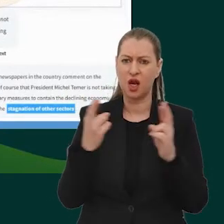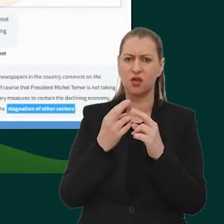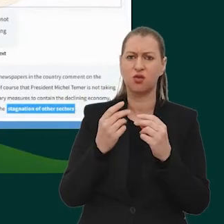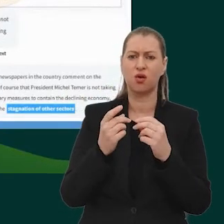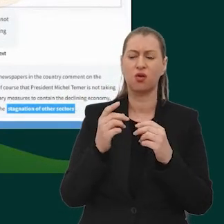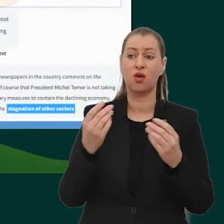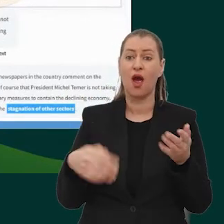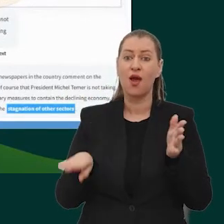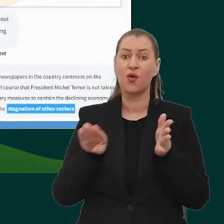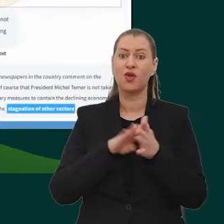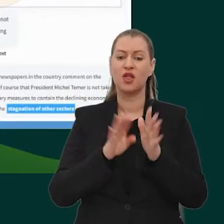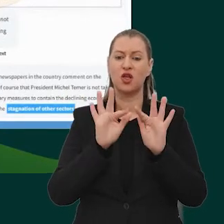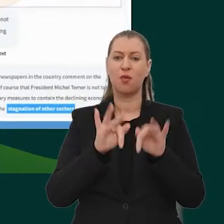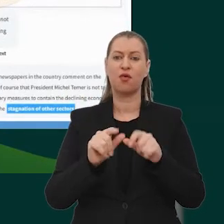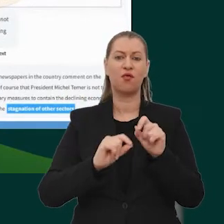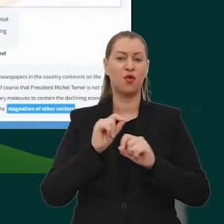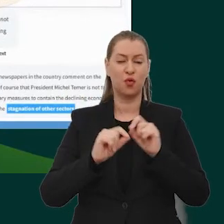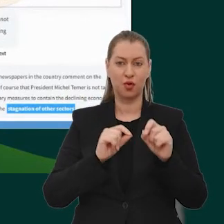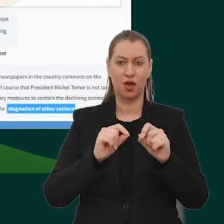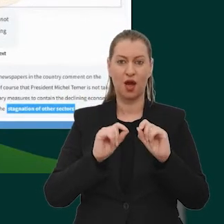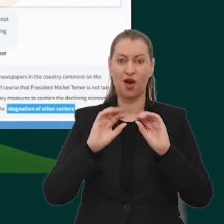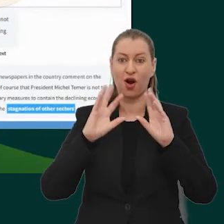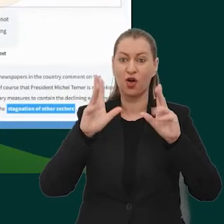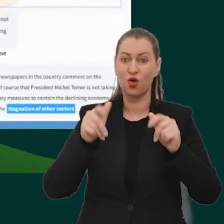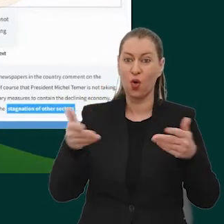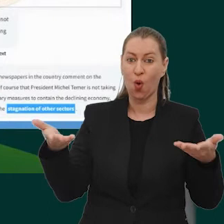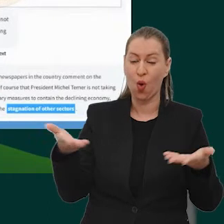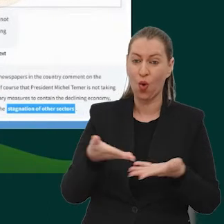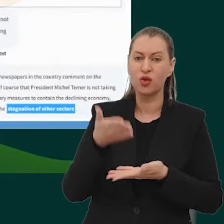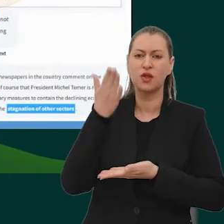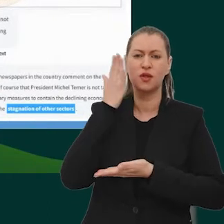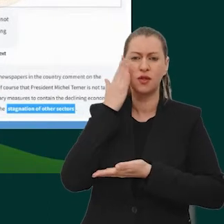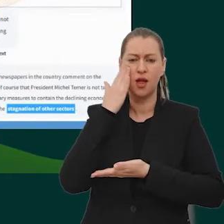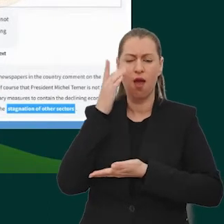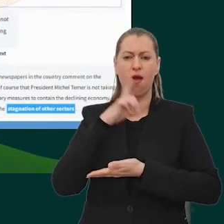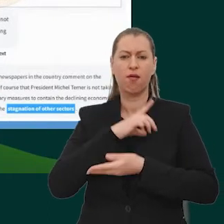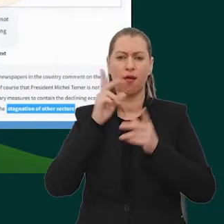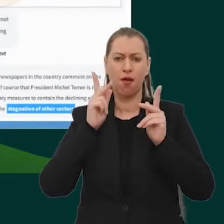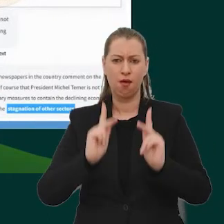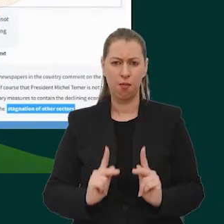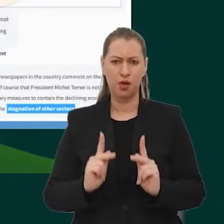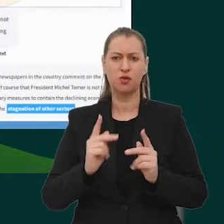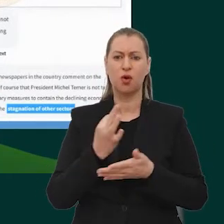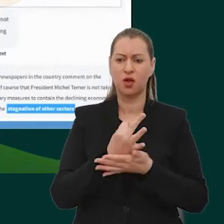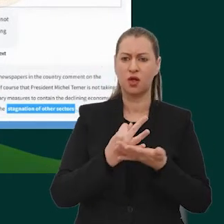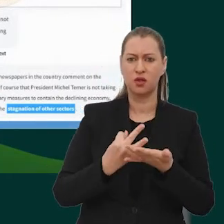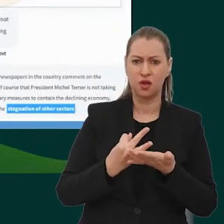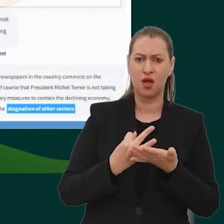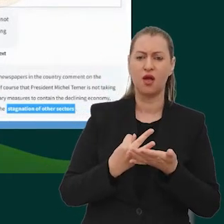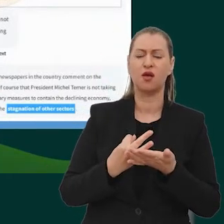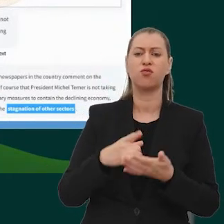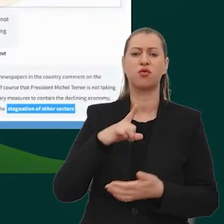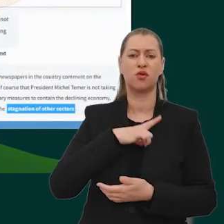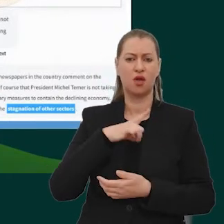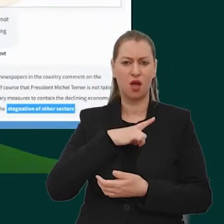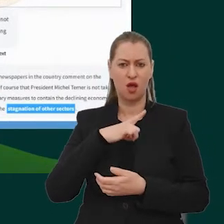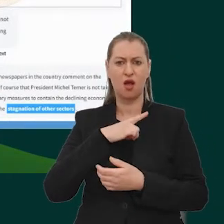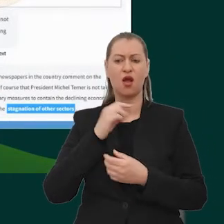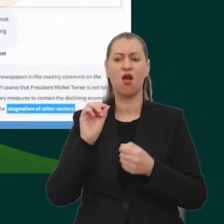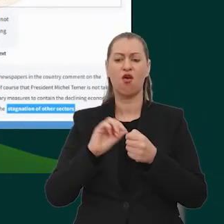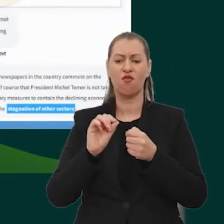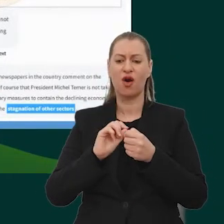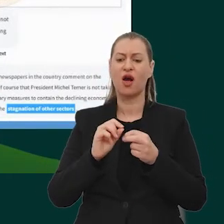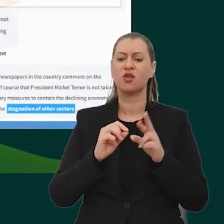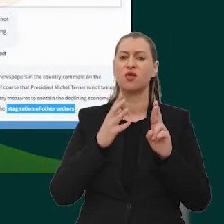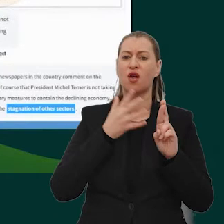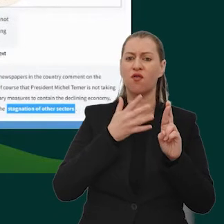então, quando ele chega por fim, agora todo mundo... Agora eu sei que existem pessoas nesse texto. Eu sei que quando ele faz